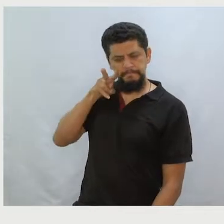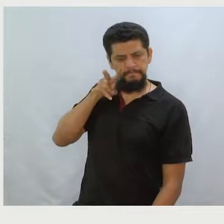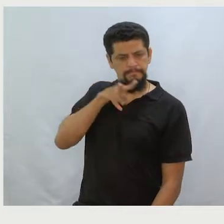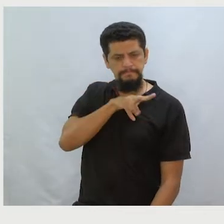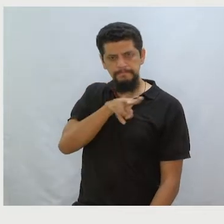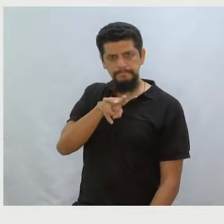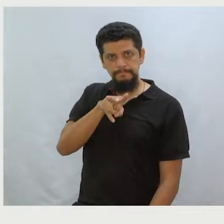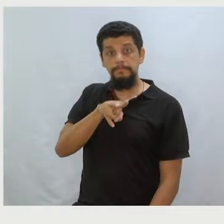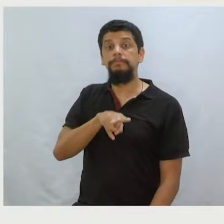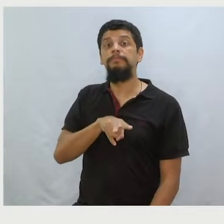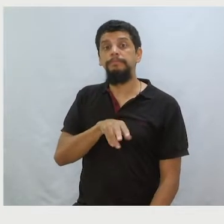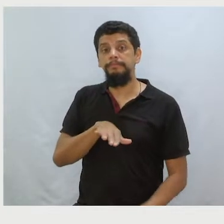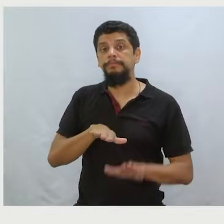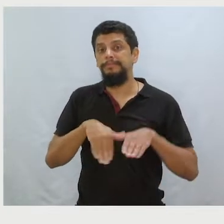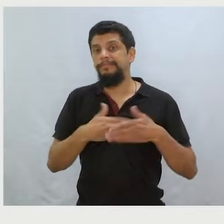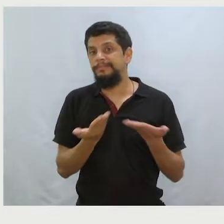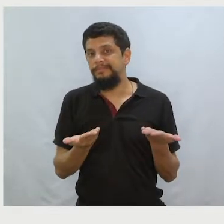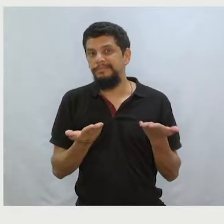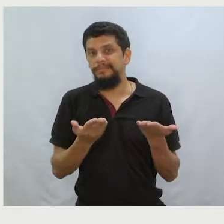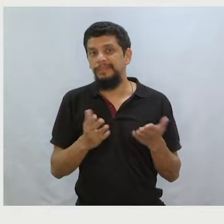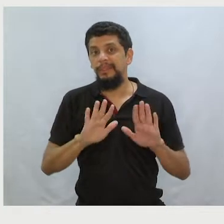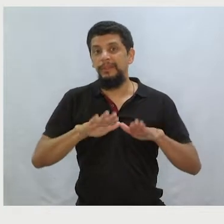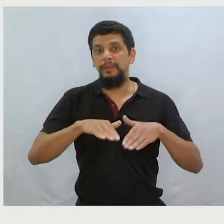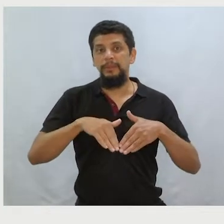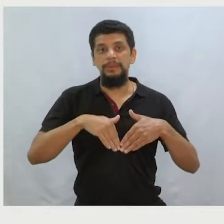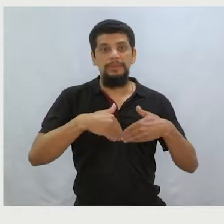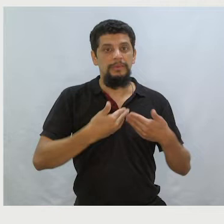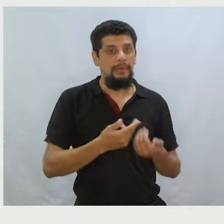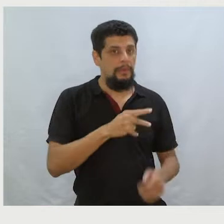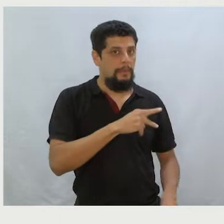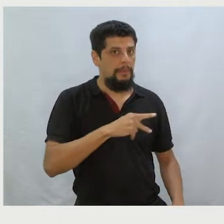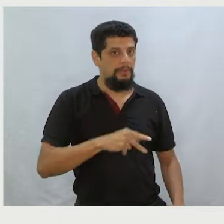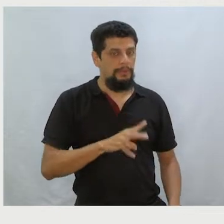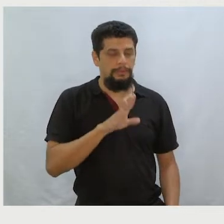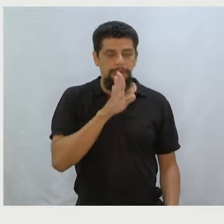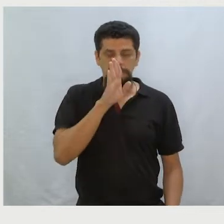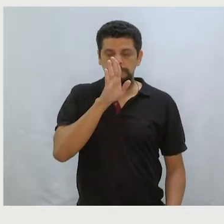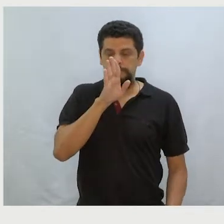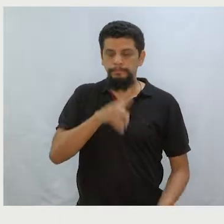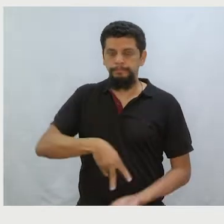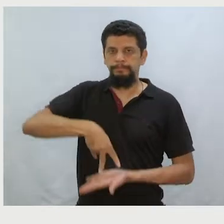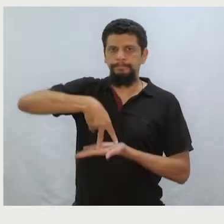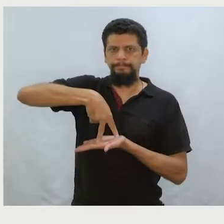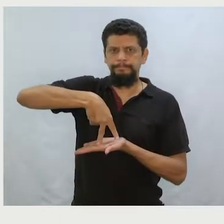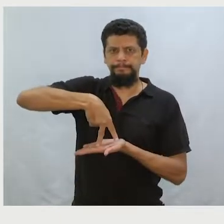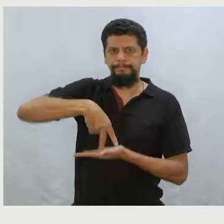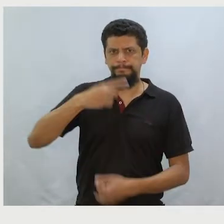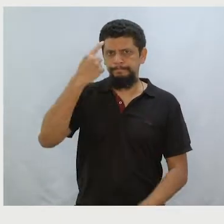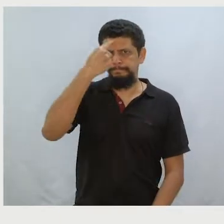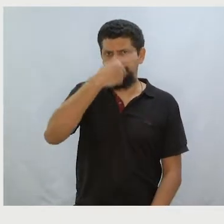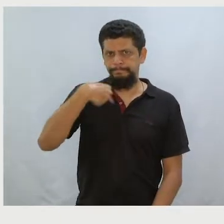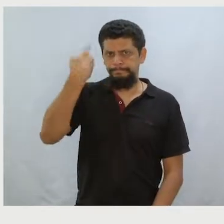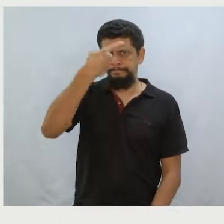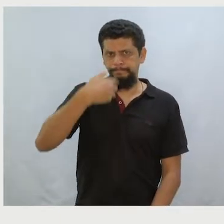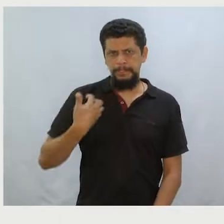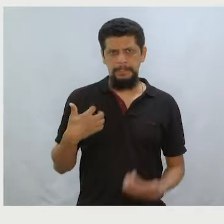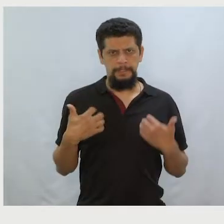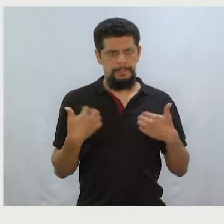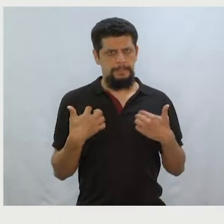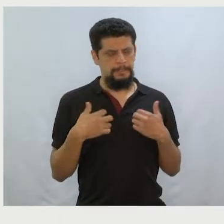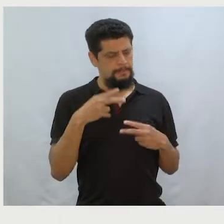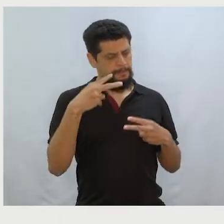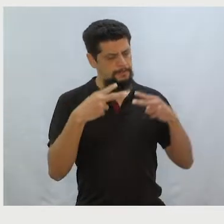gente e aí quando um professor está em silêncio com uma cara bem brava